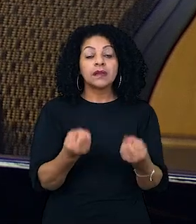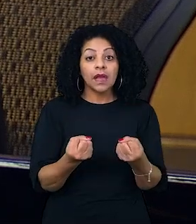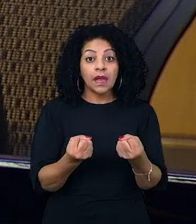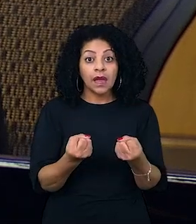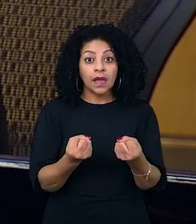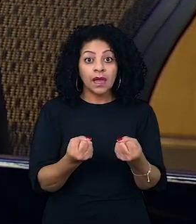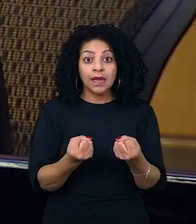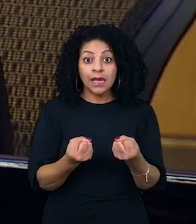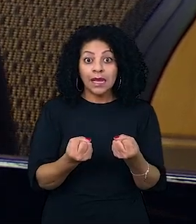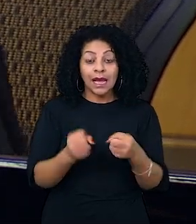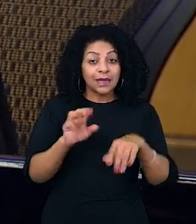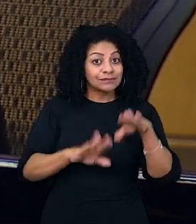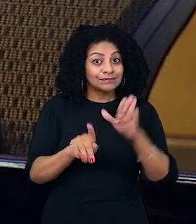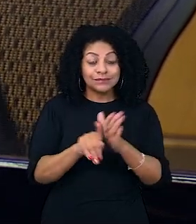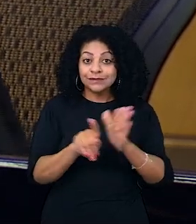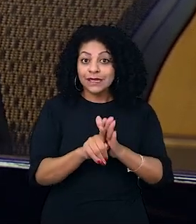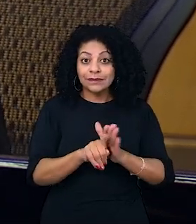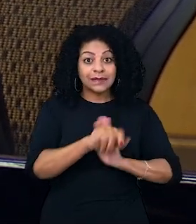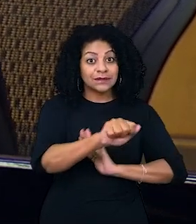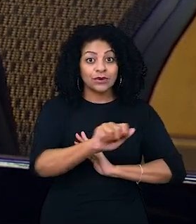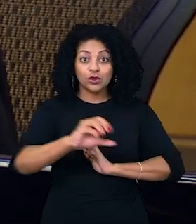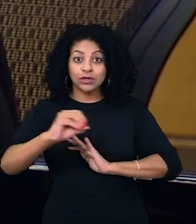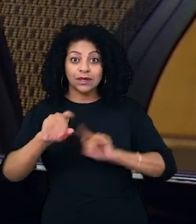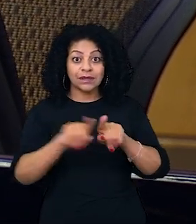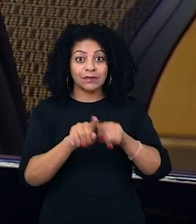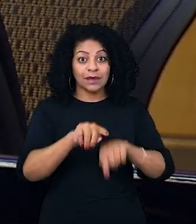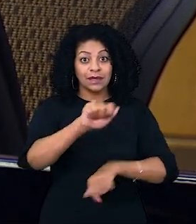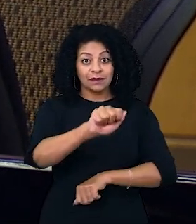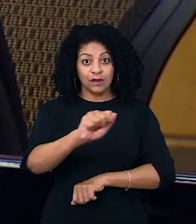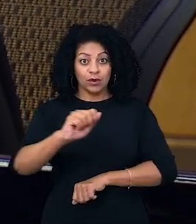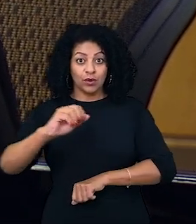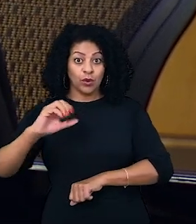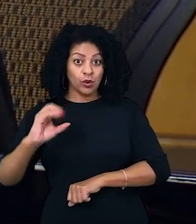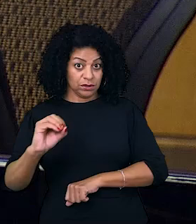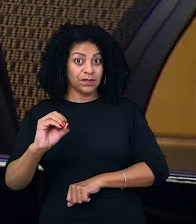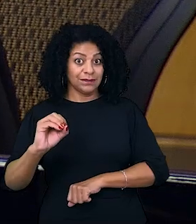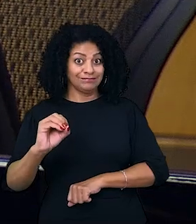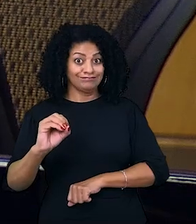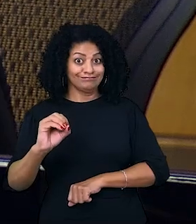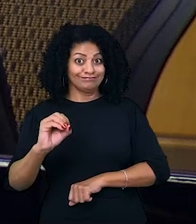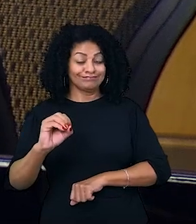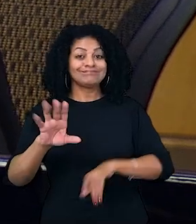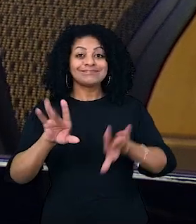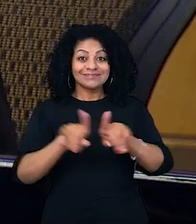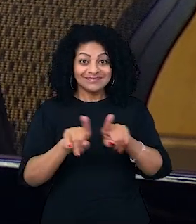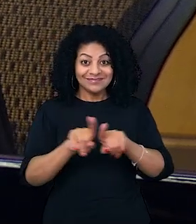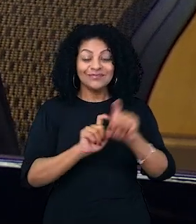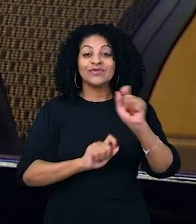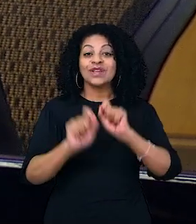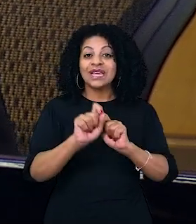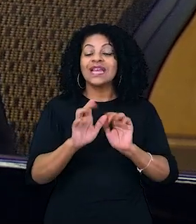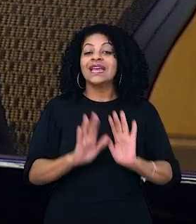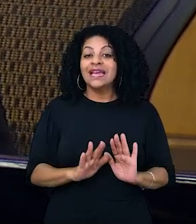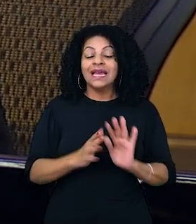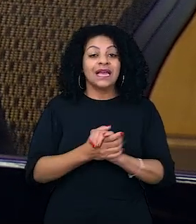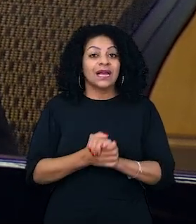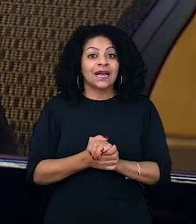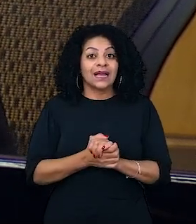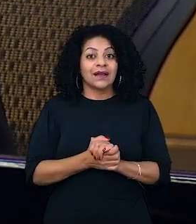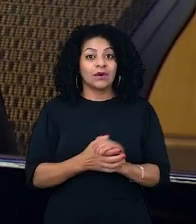tanto na ação ordinária quanto na ação rescisória. Não há diferença nenhuma. E o fato de ter